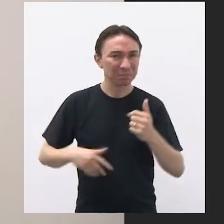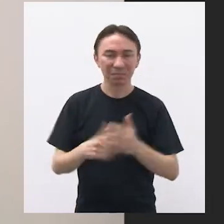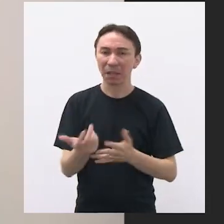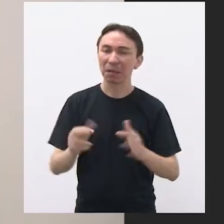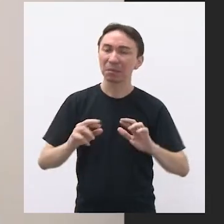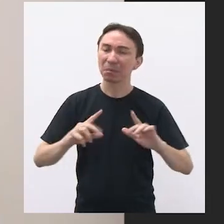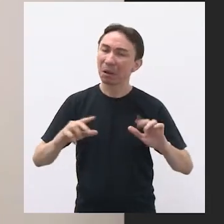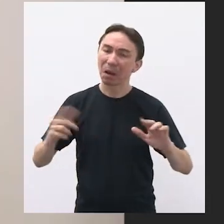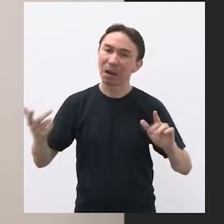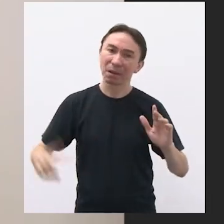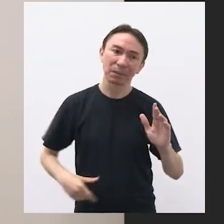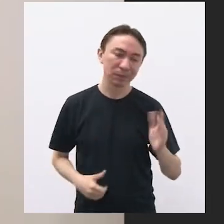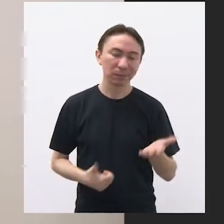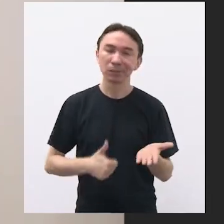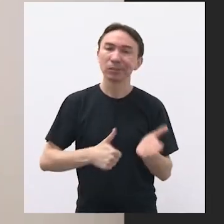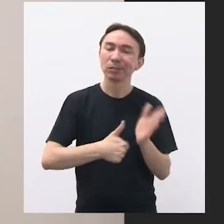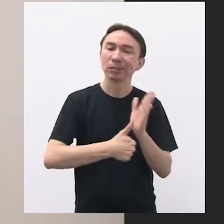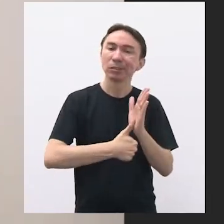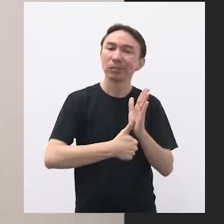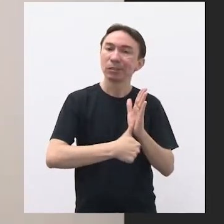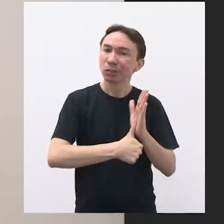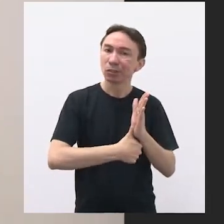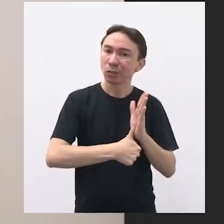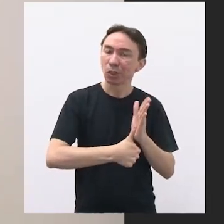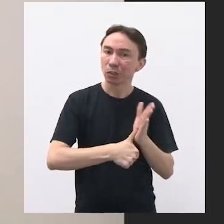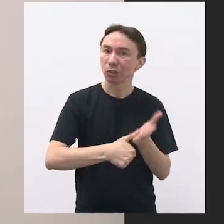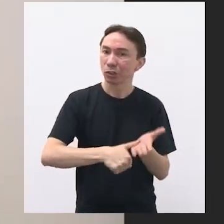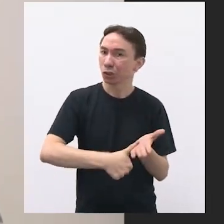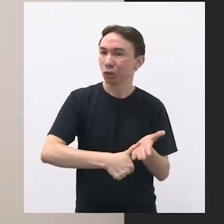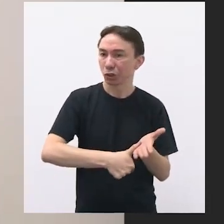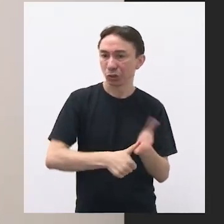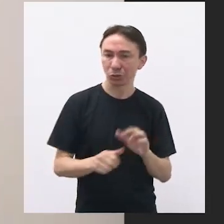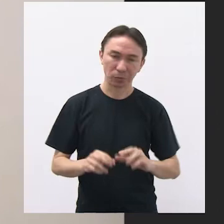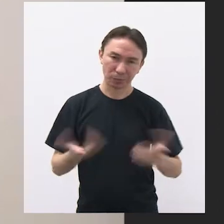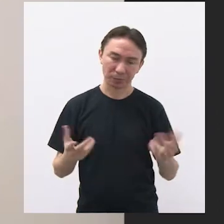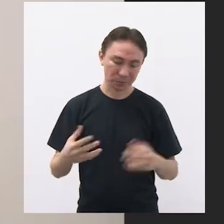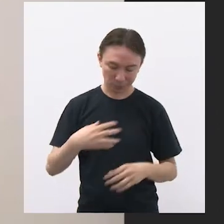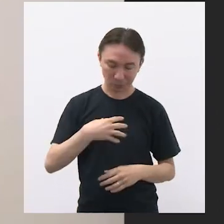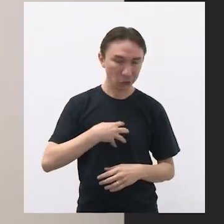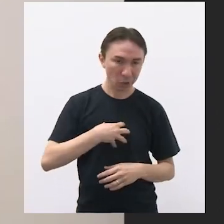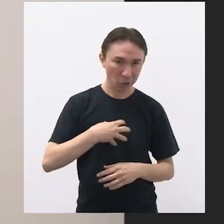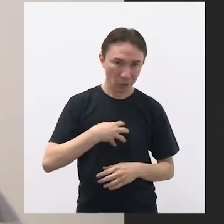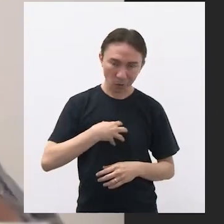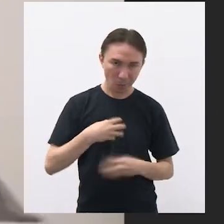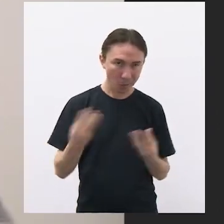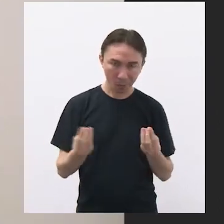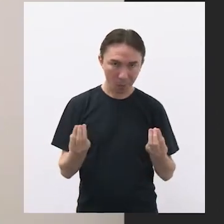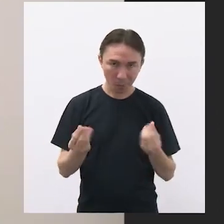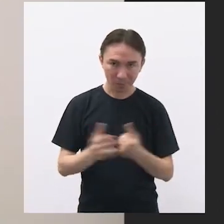plural mesmo, né? Mas é importante a gente reconhecer a identidade como